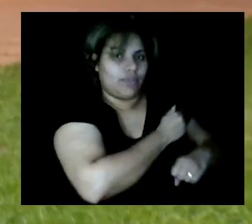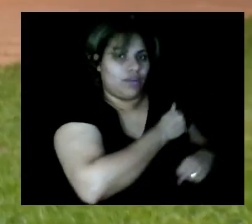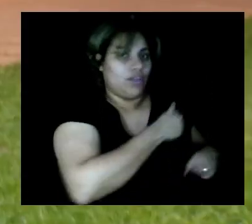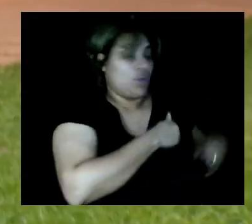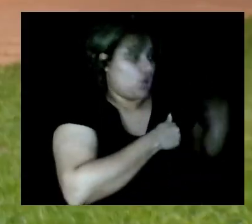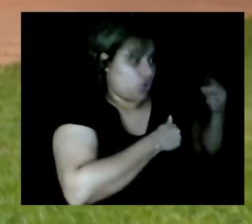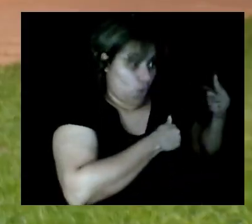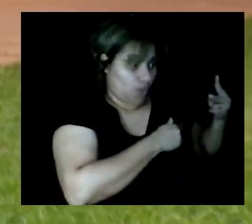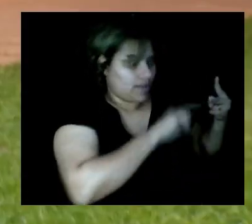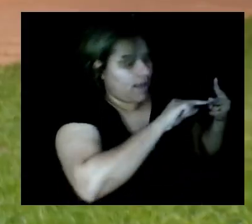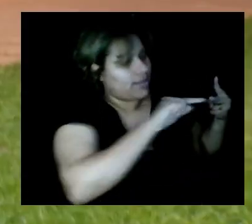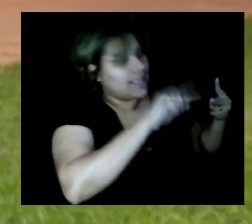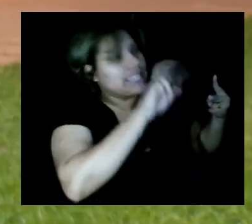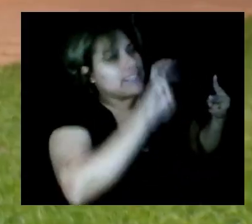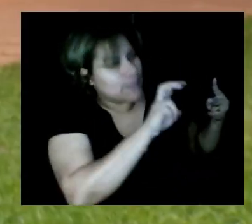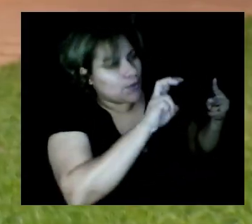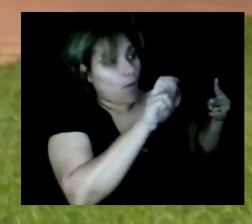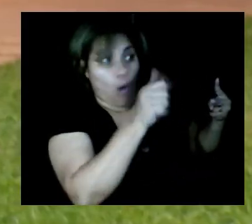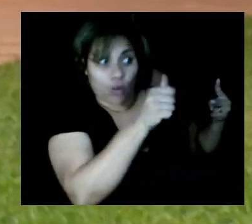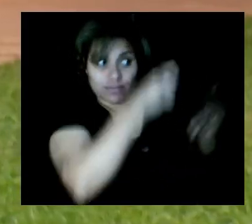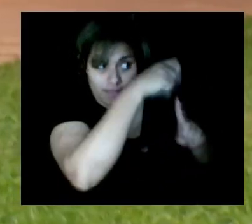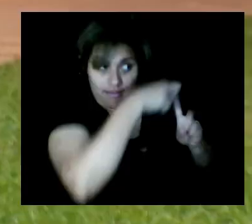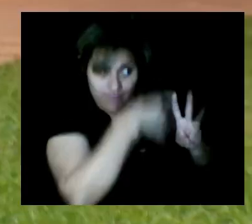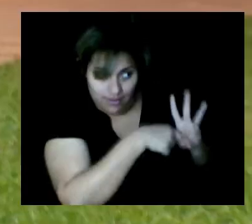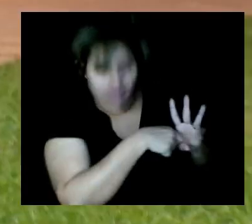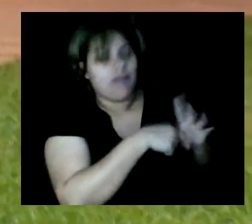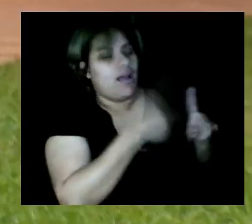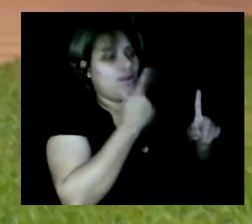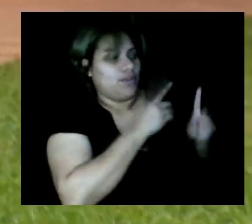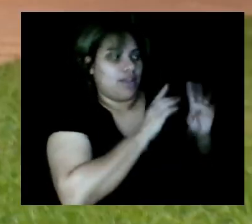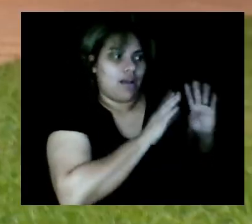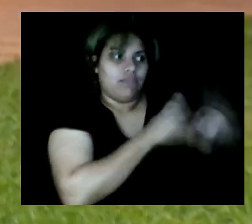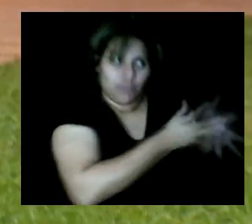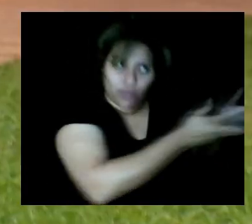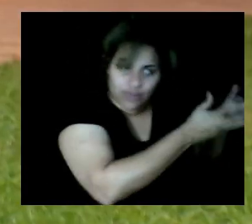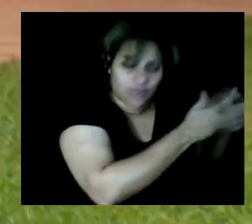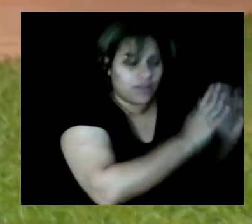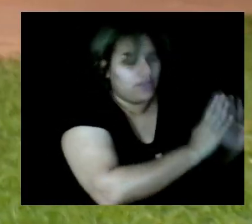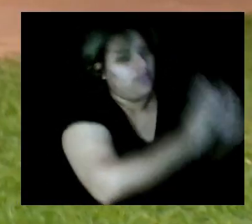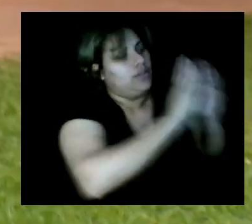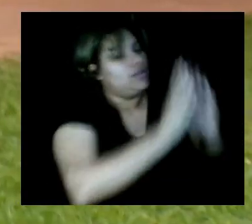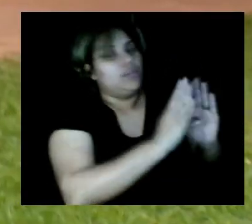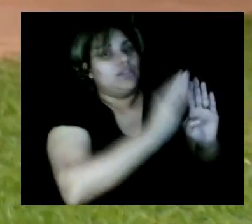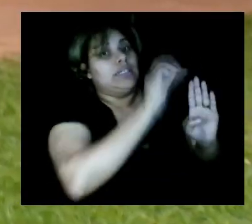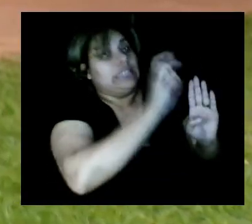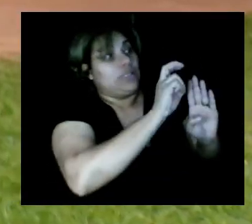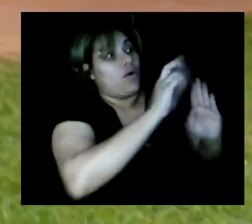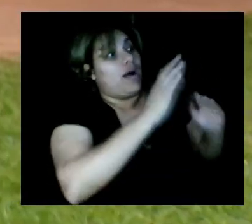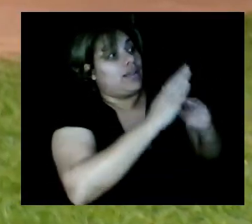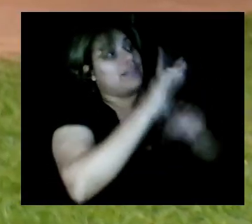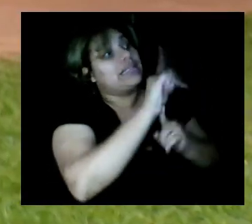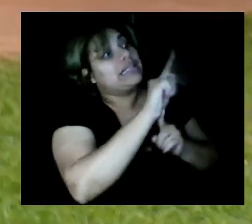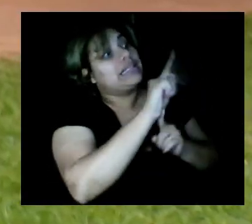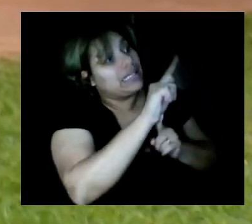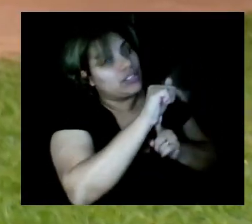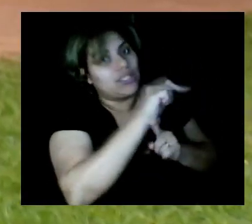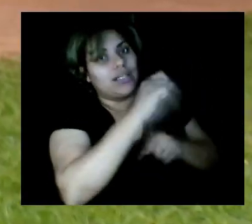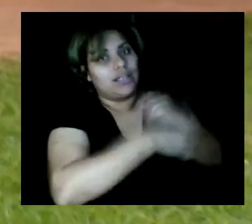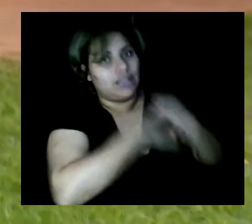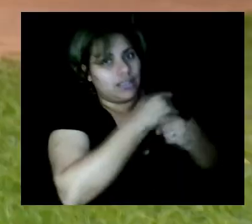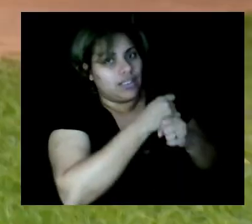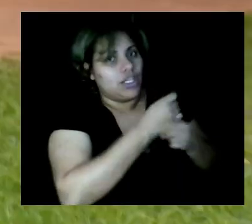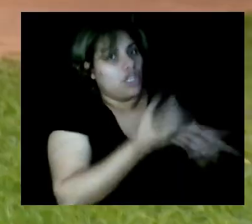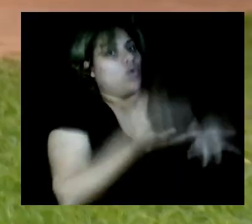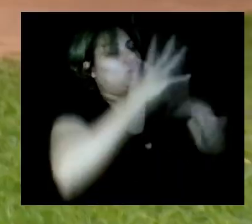meses. Inclusão, que atende crianças de 6 anos até 17 anos e 11 meses, e o Interação, que é de